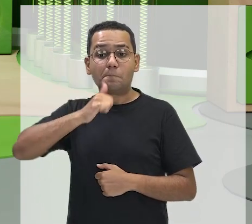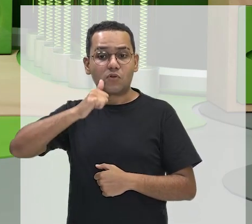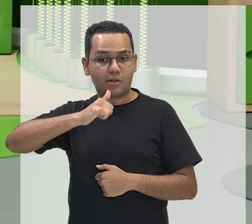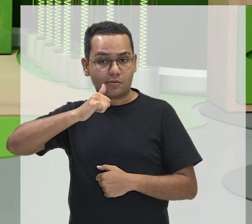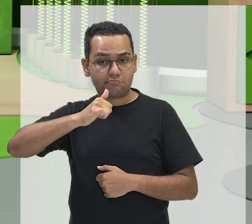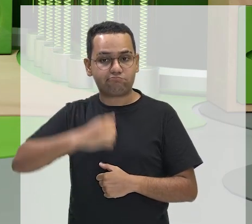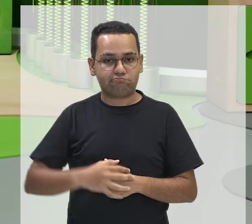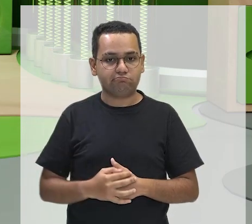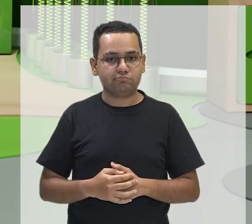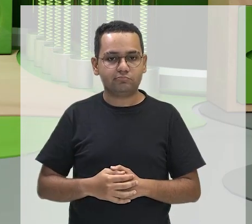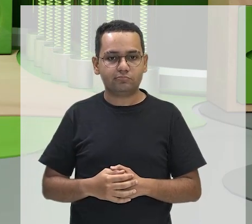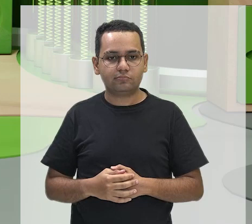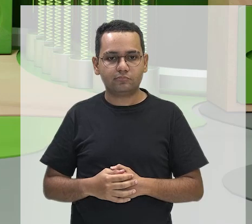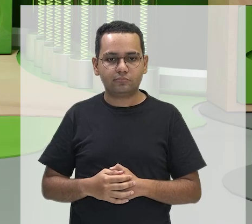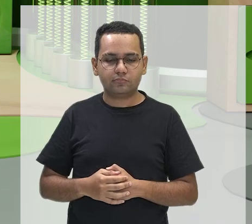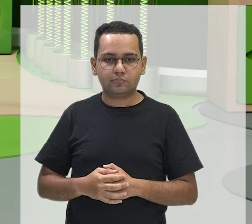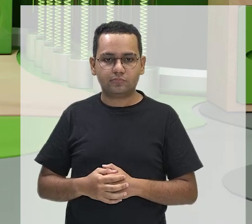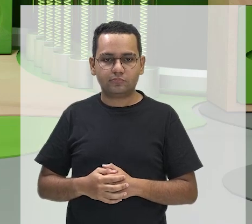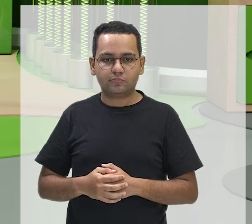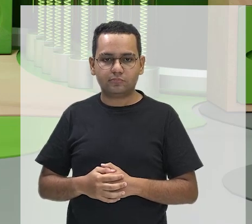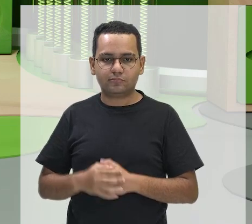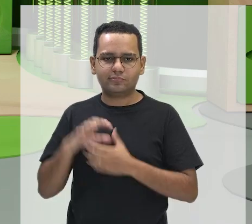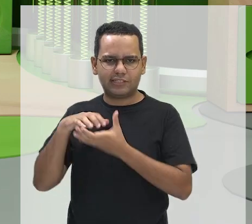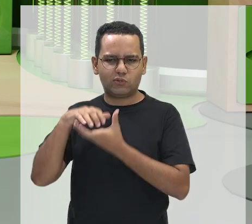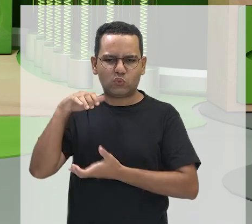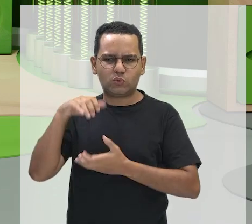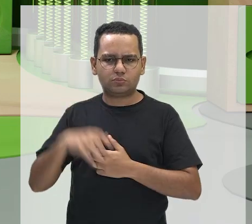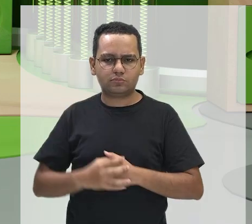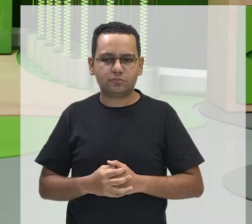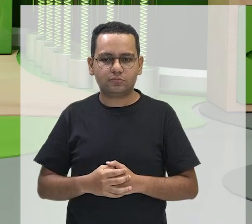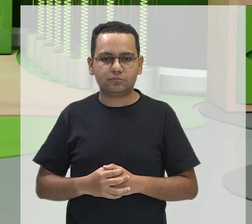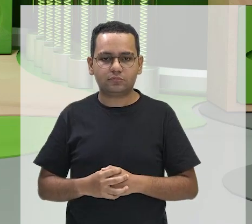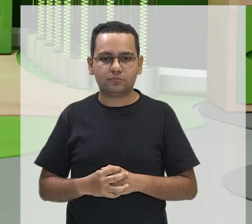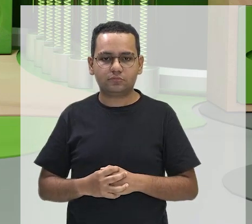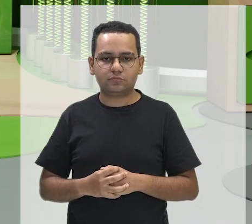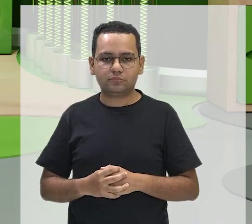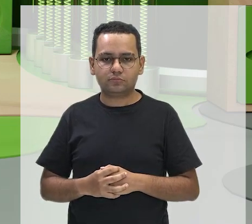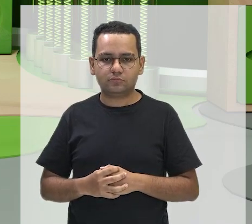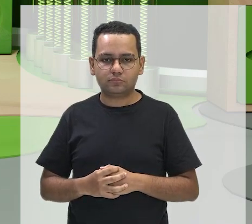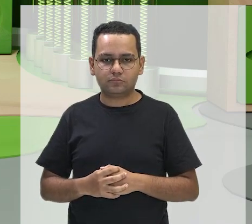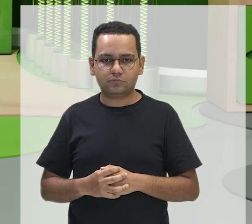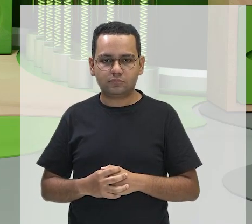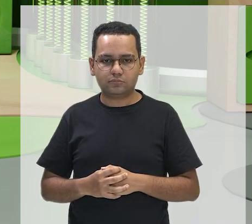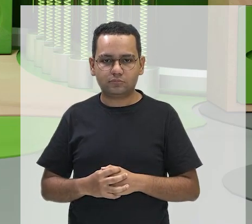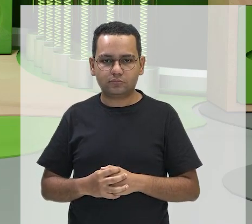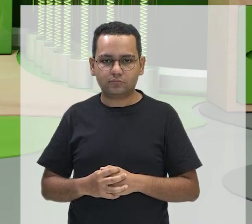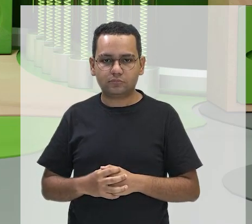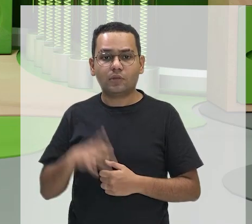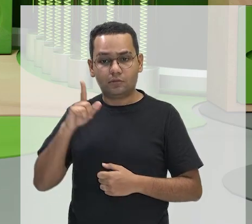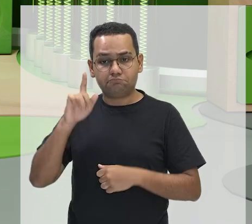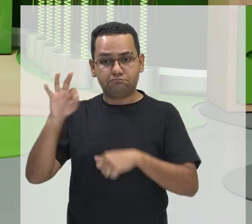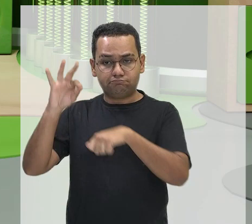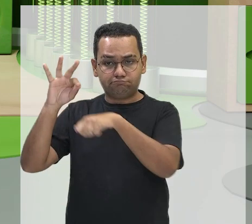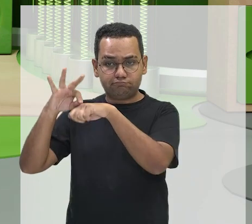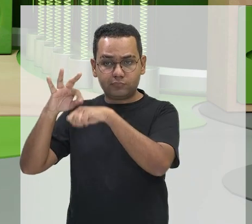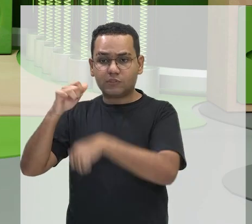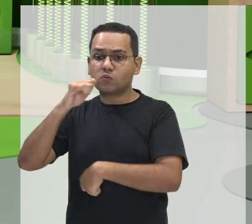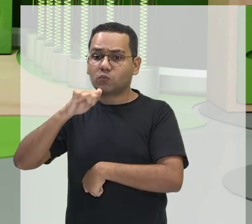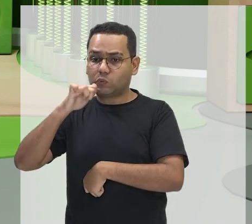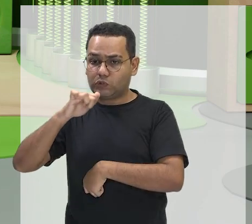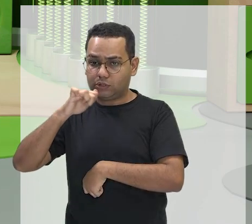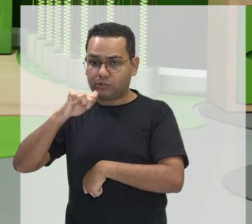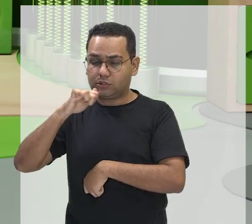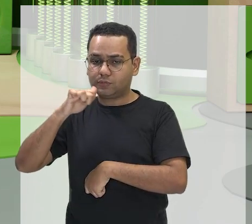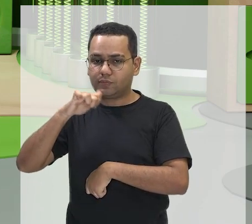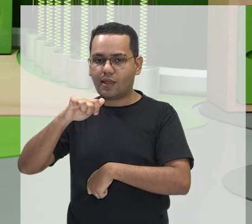que ela coloca um mosquito adulto, na sua fase adulta. Mas a gente diz aqui, vamos dizer que é uma fêmea porque ela está colocando seus ovos ali na